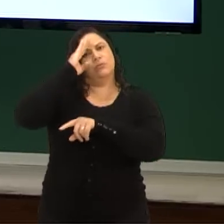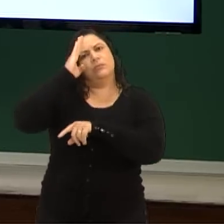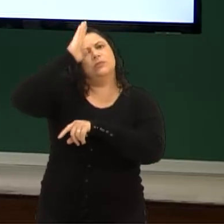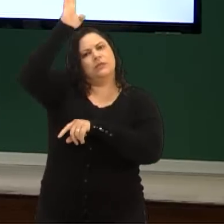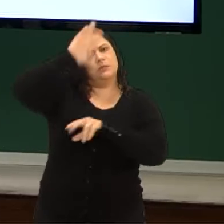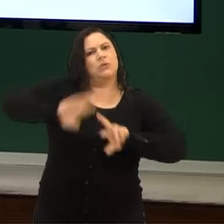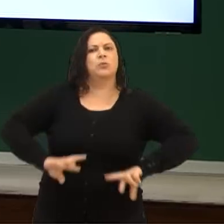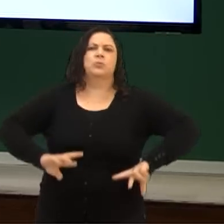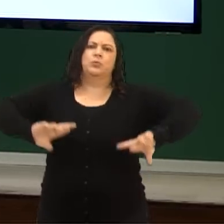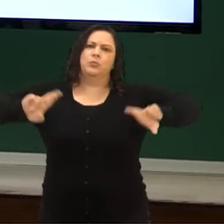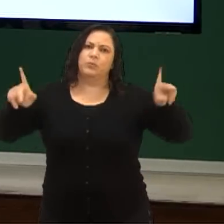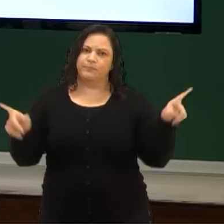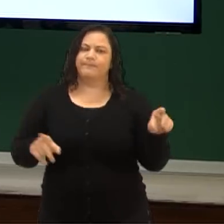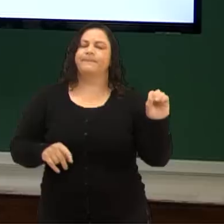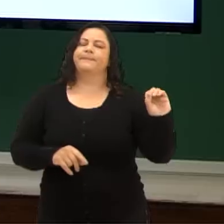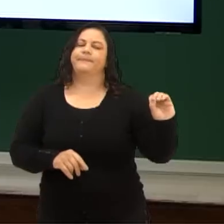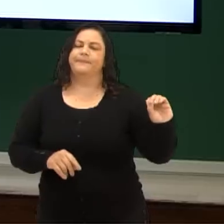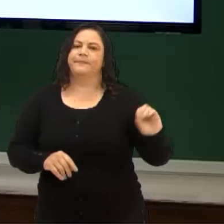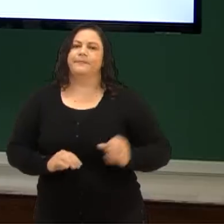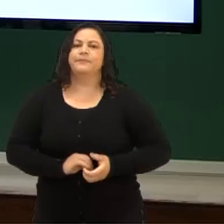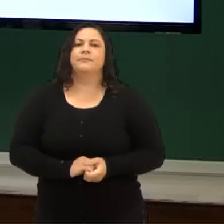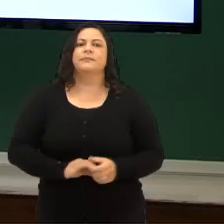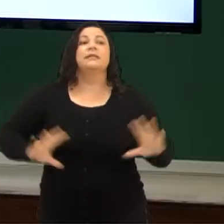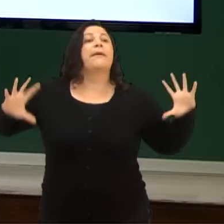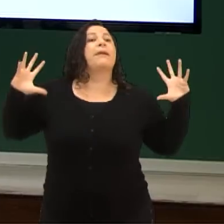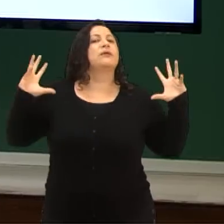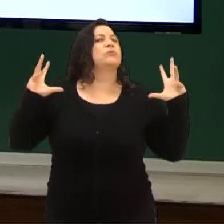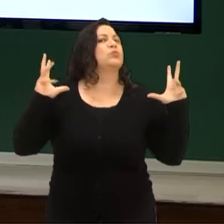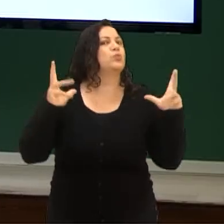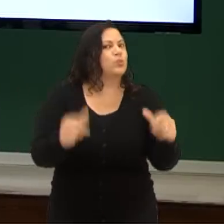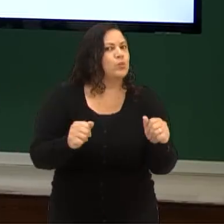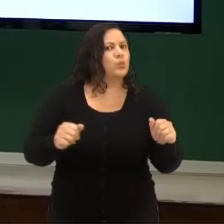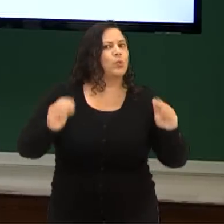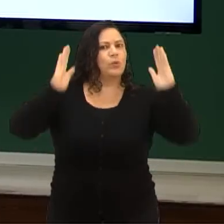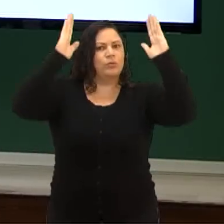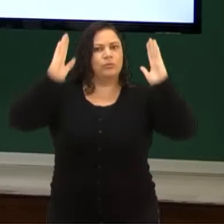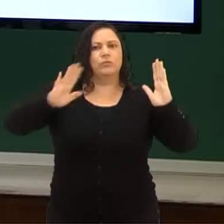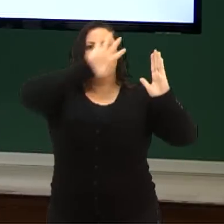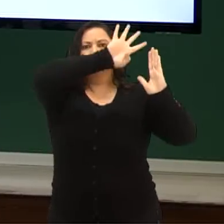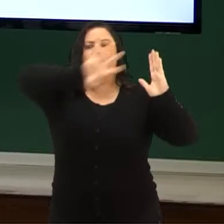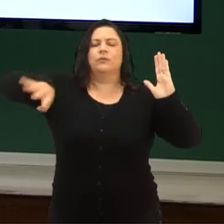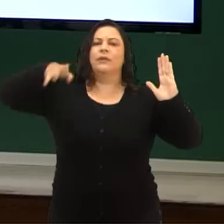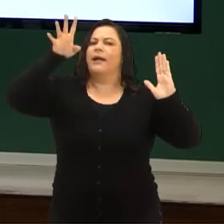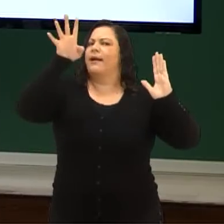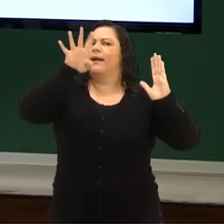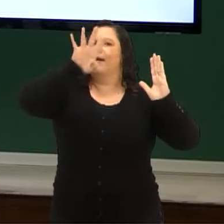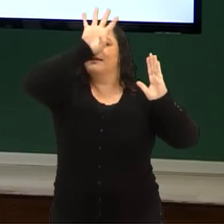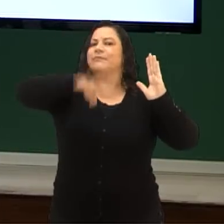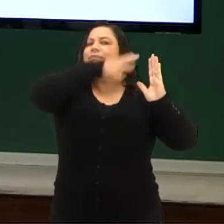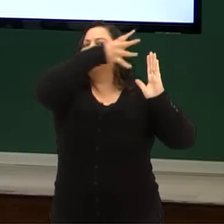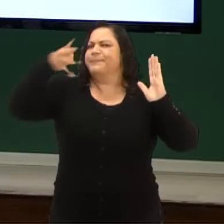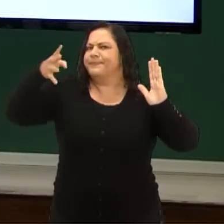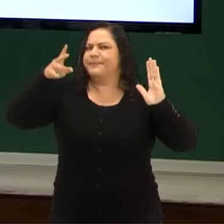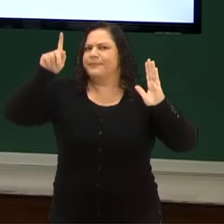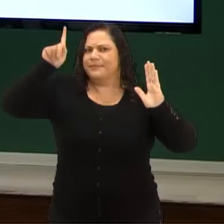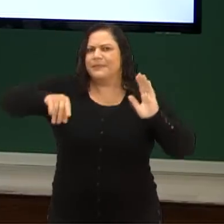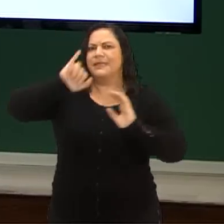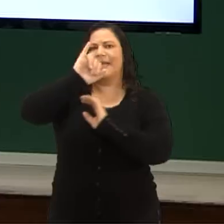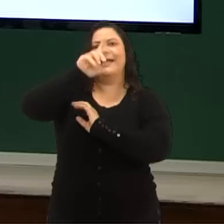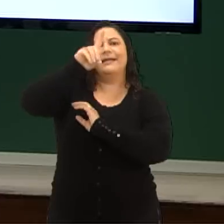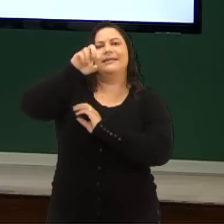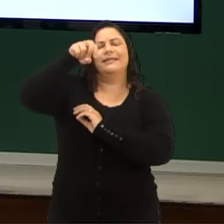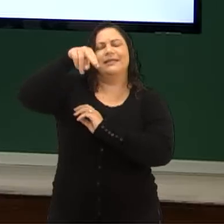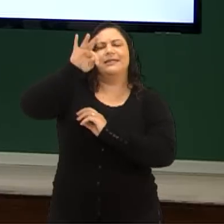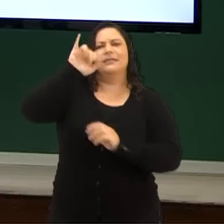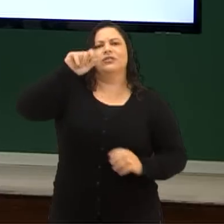diferentes de zero. Agora, toda matriz diagonal é uma matriz de identidade? Não, porque aqui poderia ser